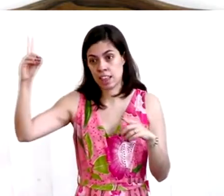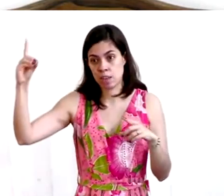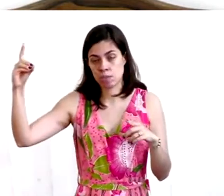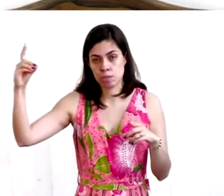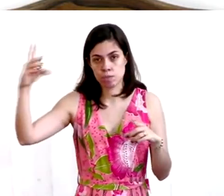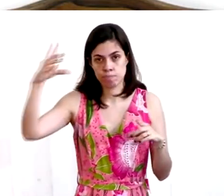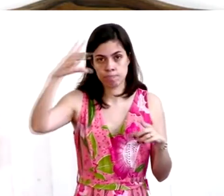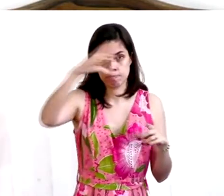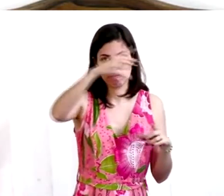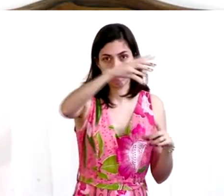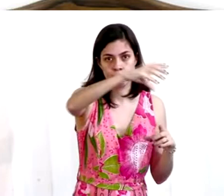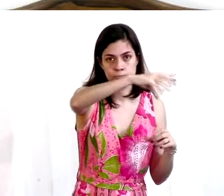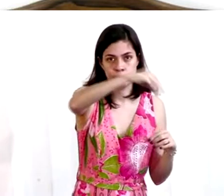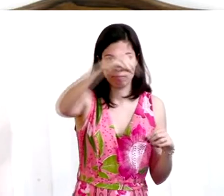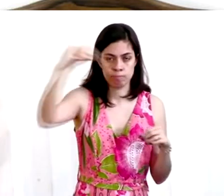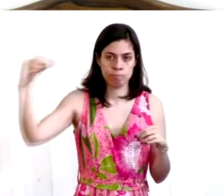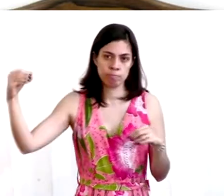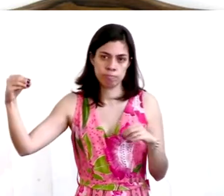esperar.